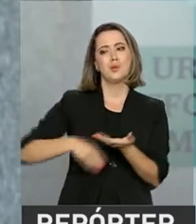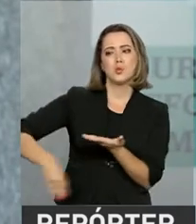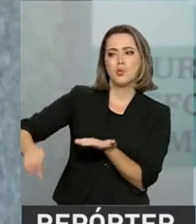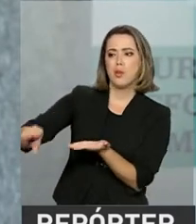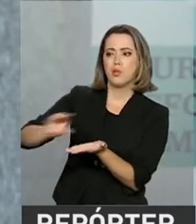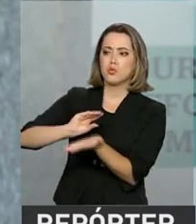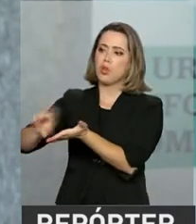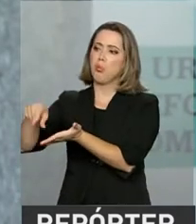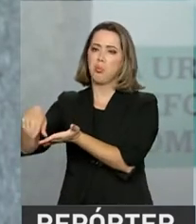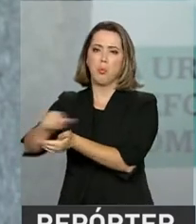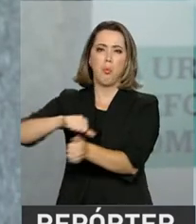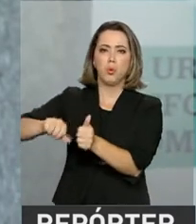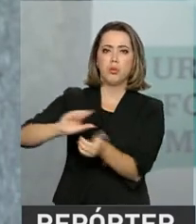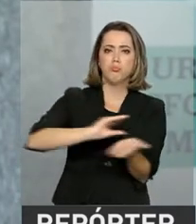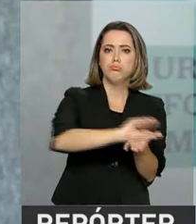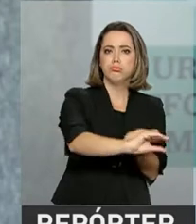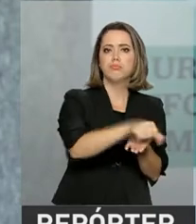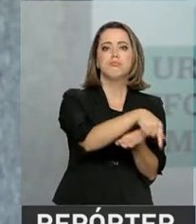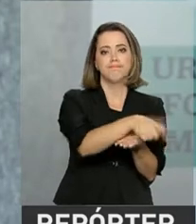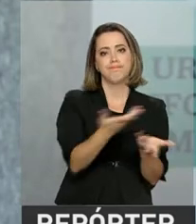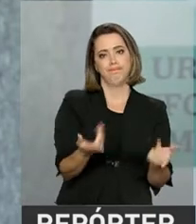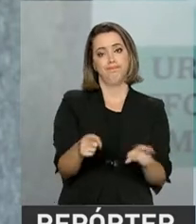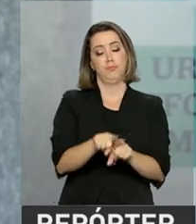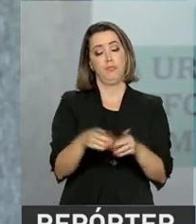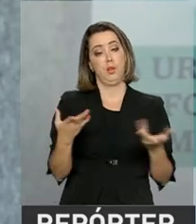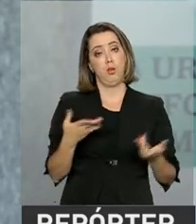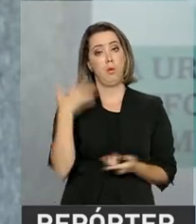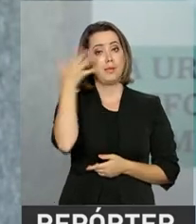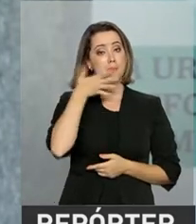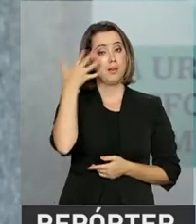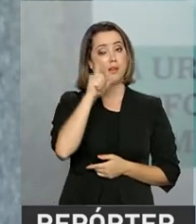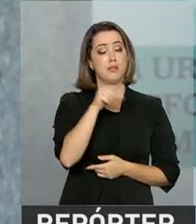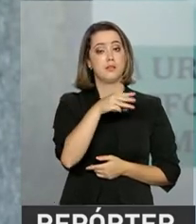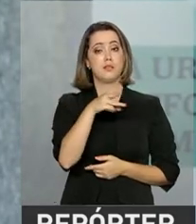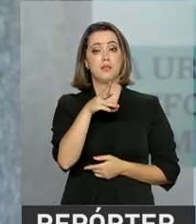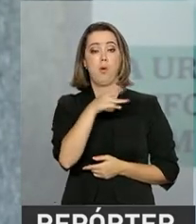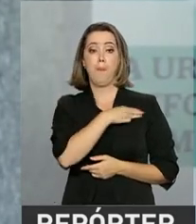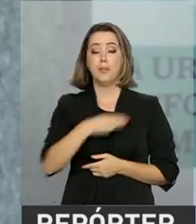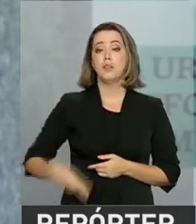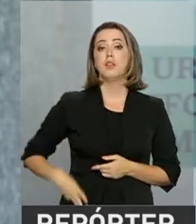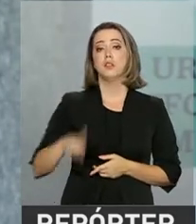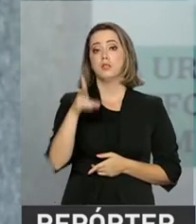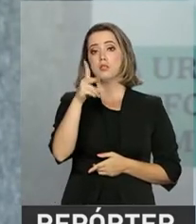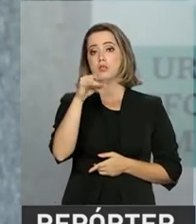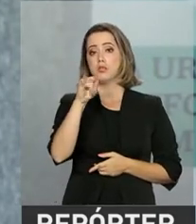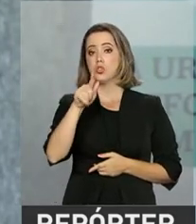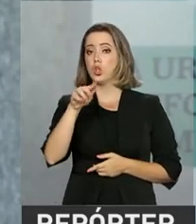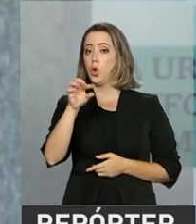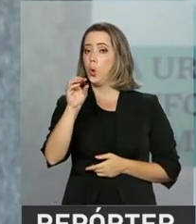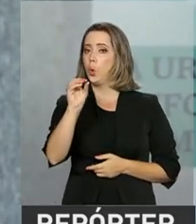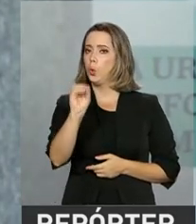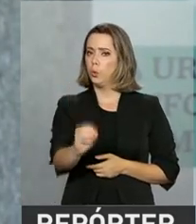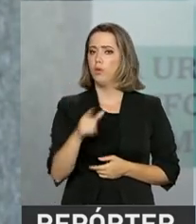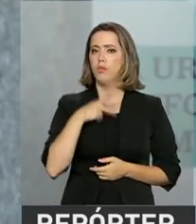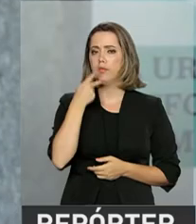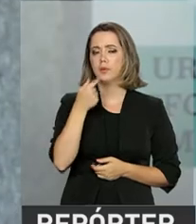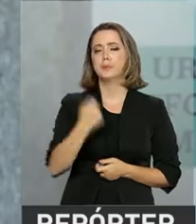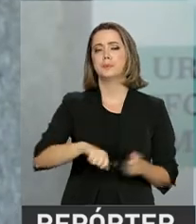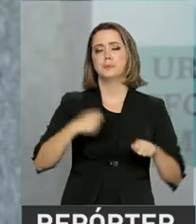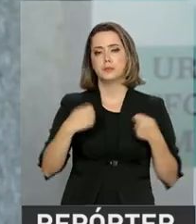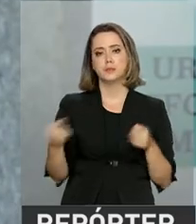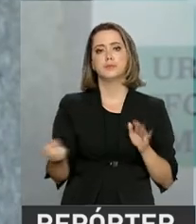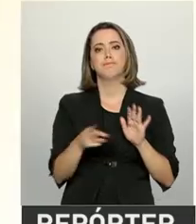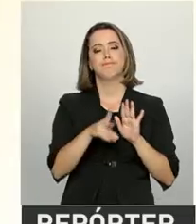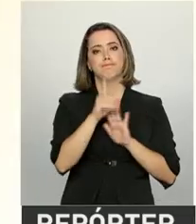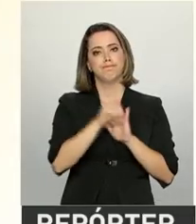dos benefícios durante a palestra o ministro diogo oliveira afirmou que sem a reforma da previdência não há garantia de